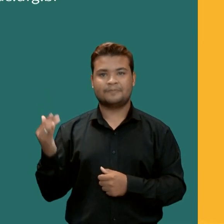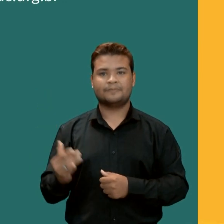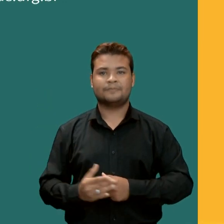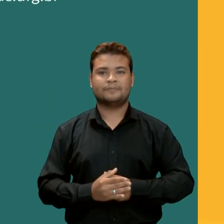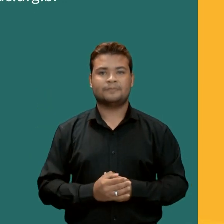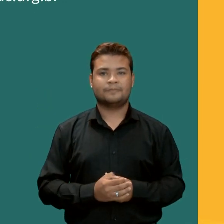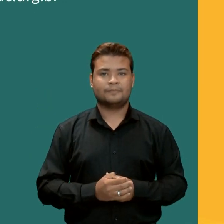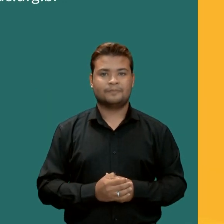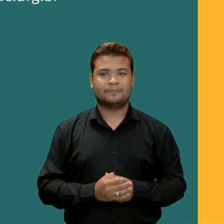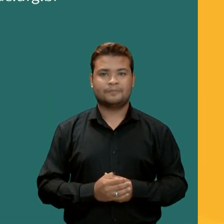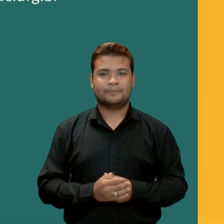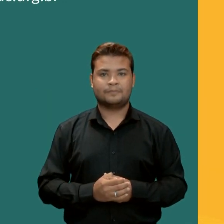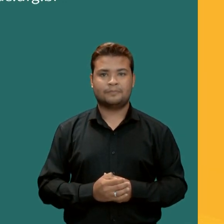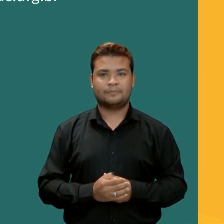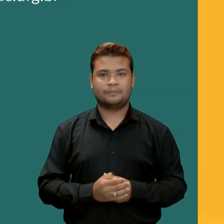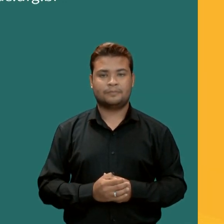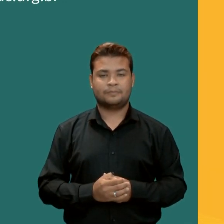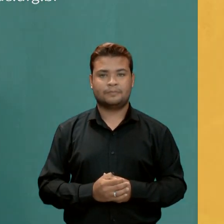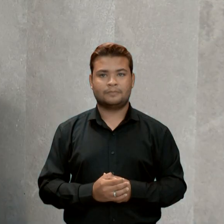emac.ufg.br.